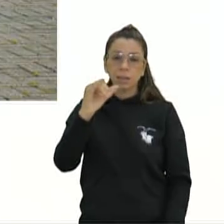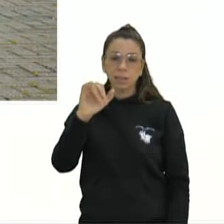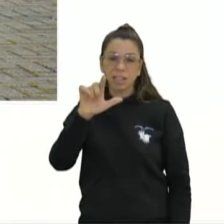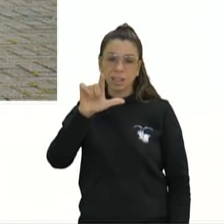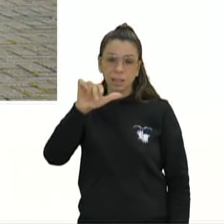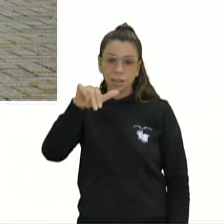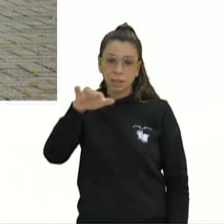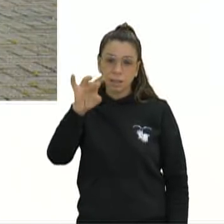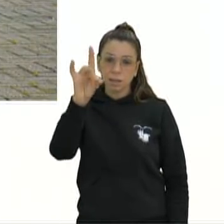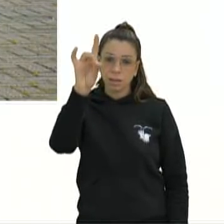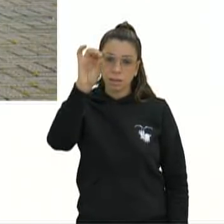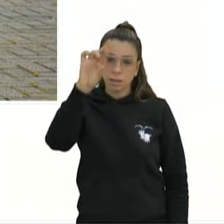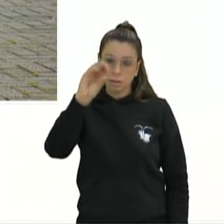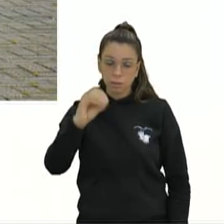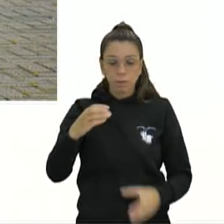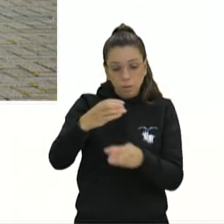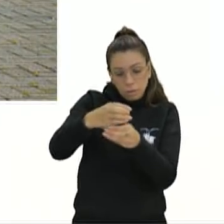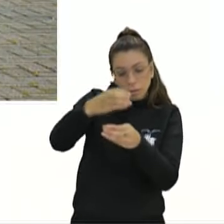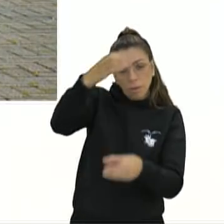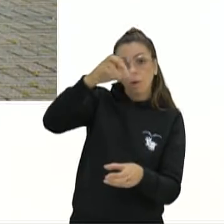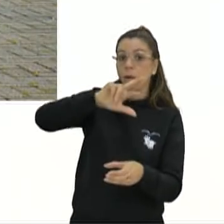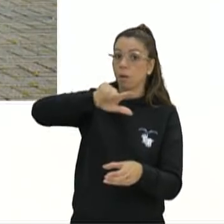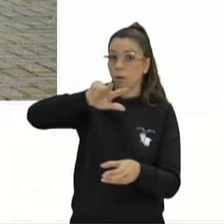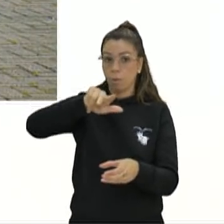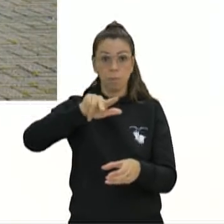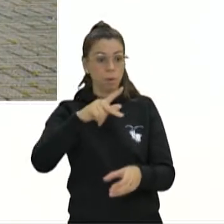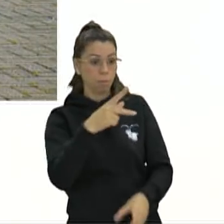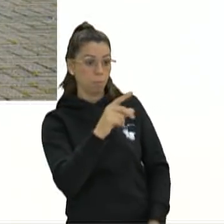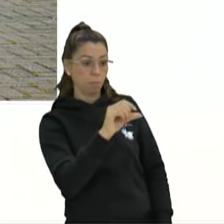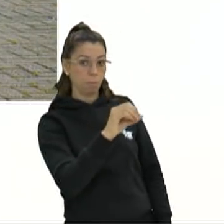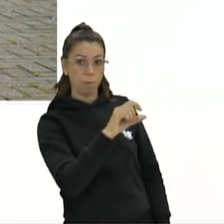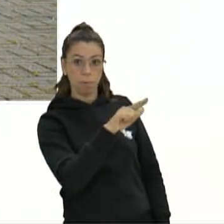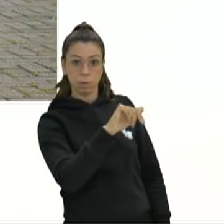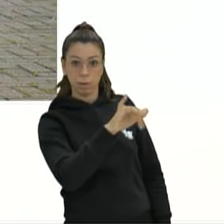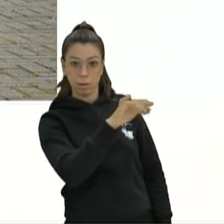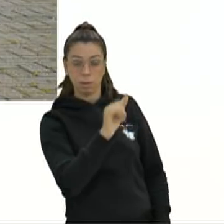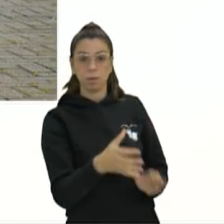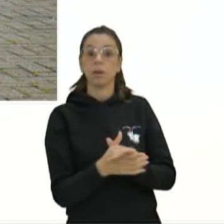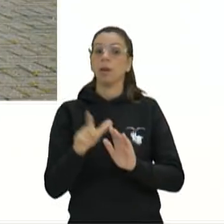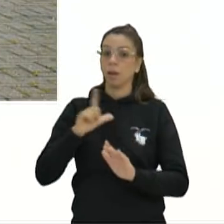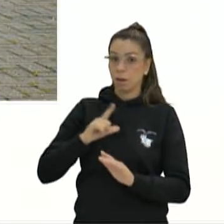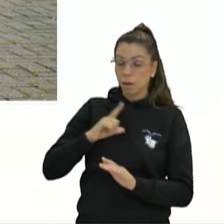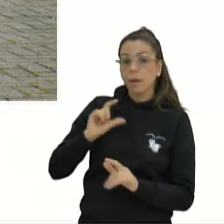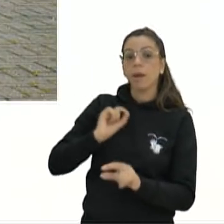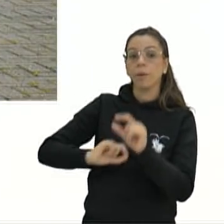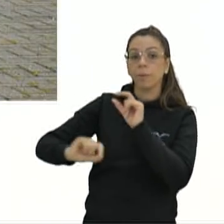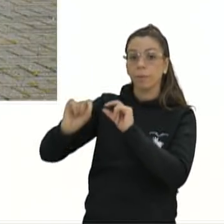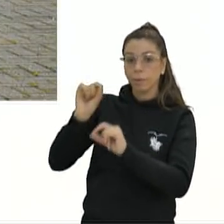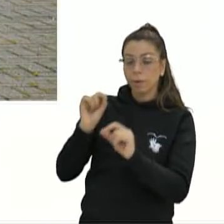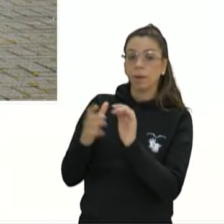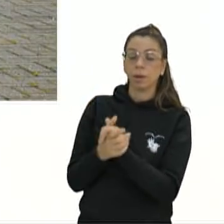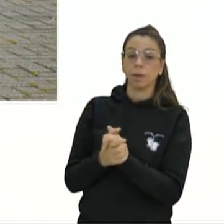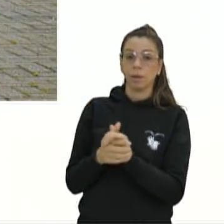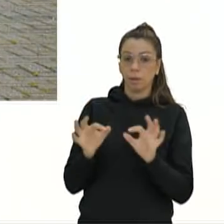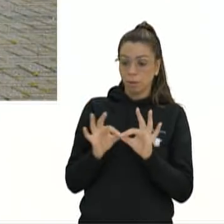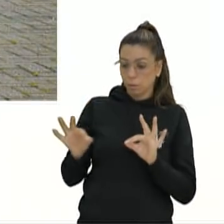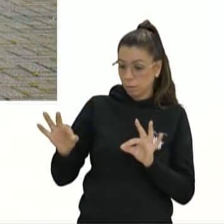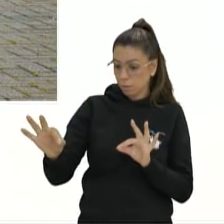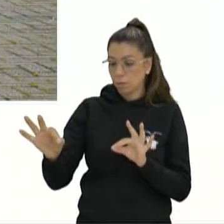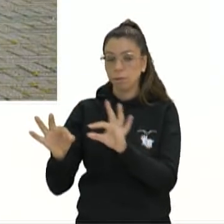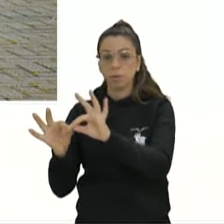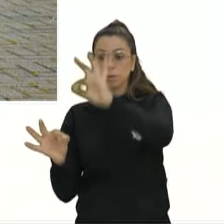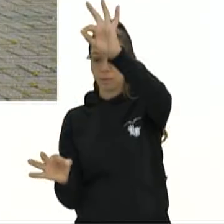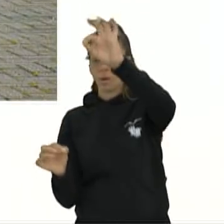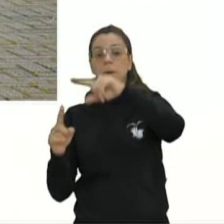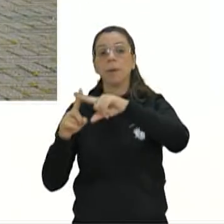né? O cilindro já não é um poliedro, ele é um sólido geométrico e todos os seus